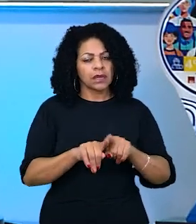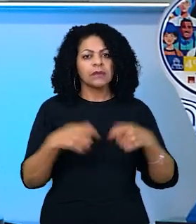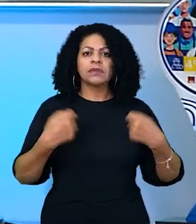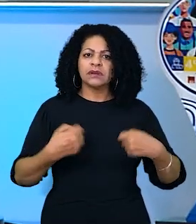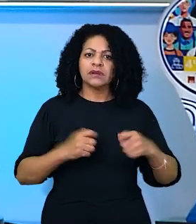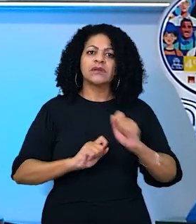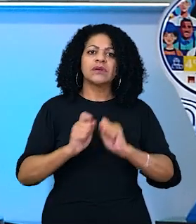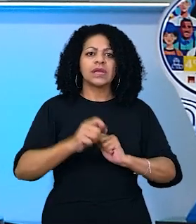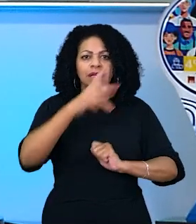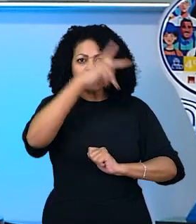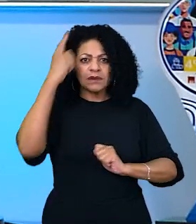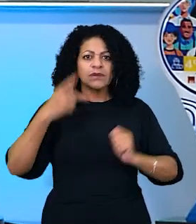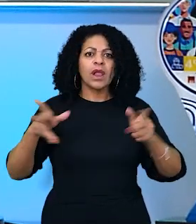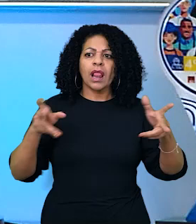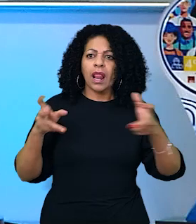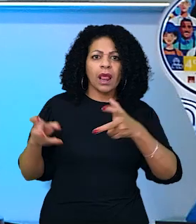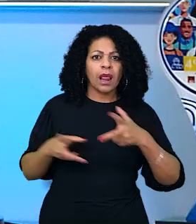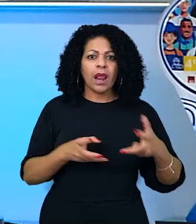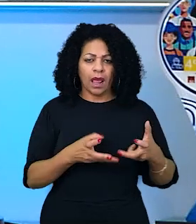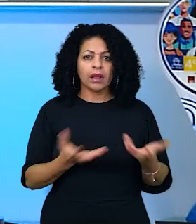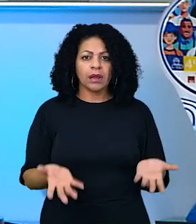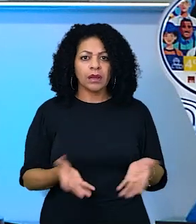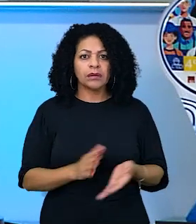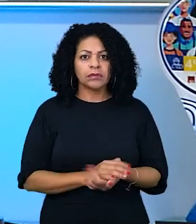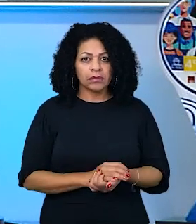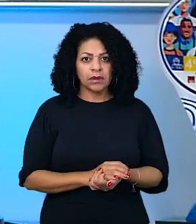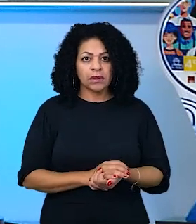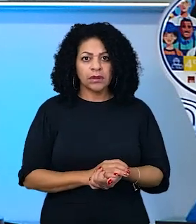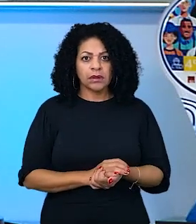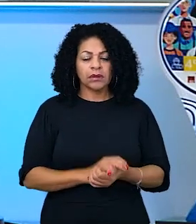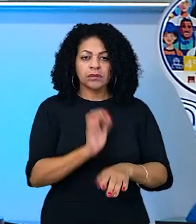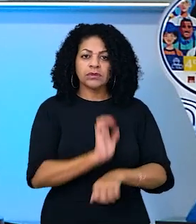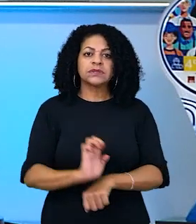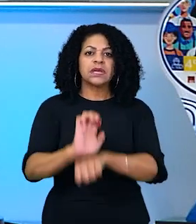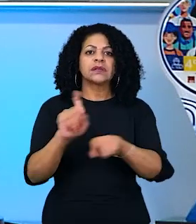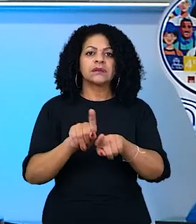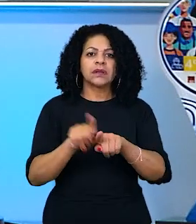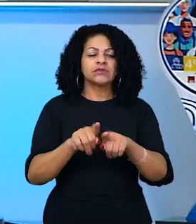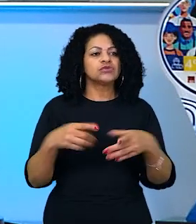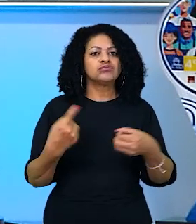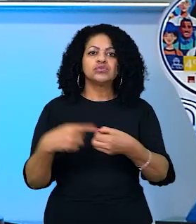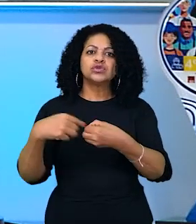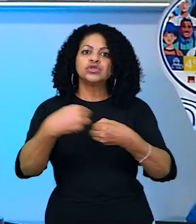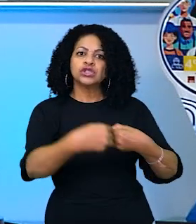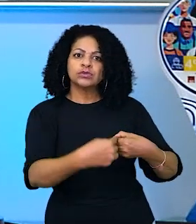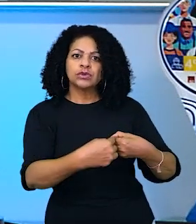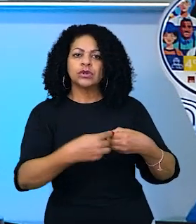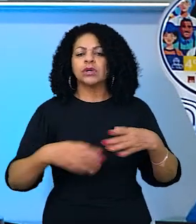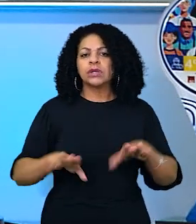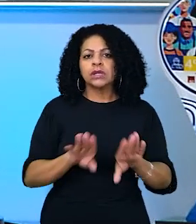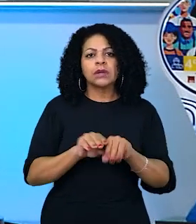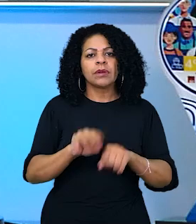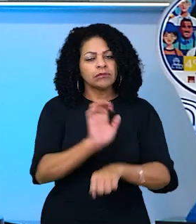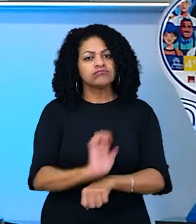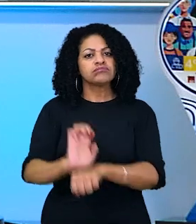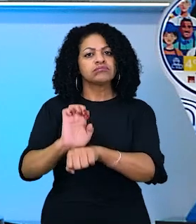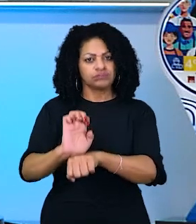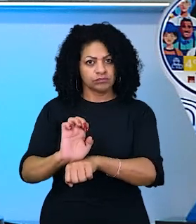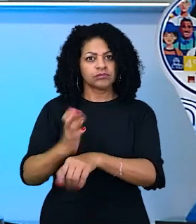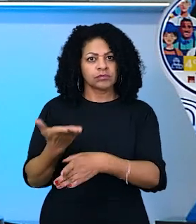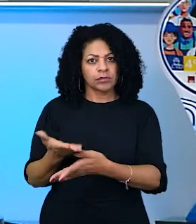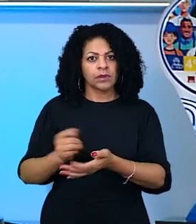sociedade. Na questão da informalidade, o Estado aqui inserido, municípios e também os